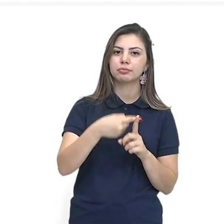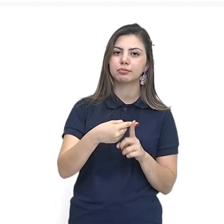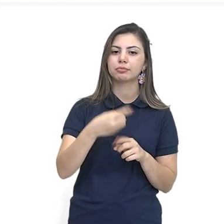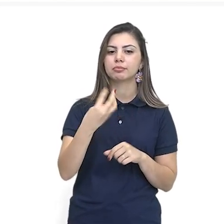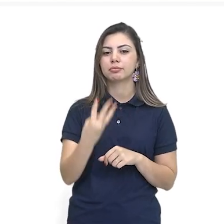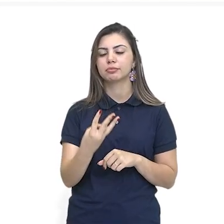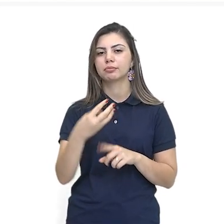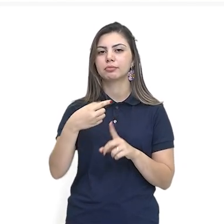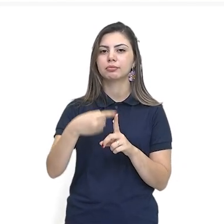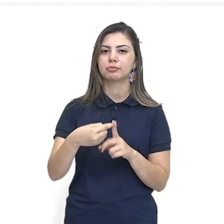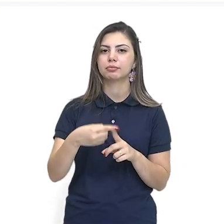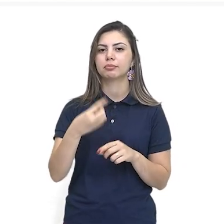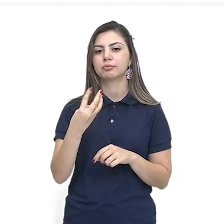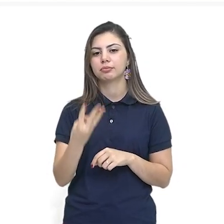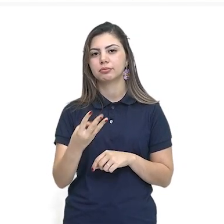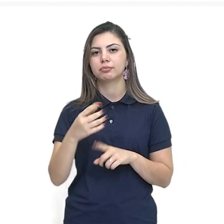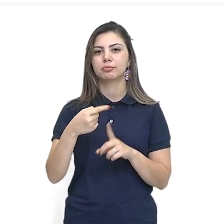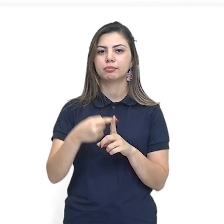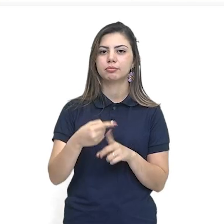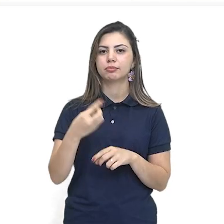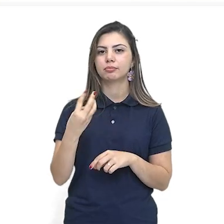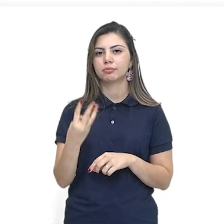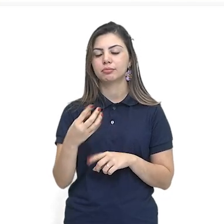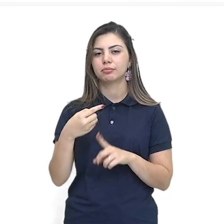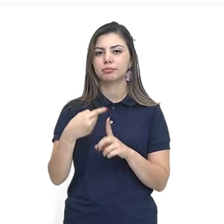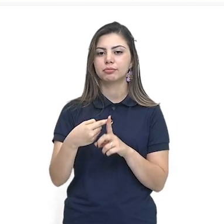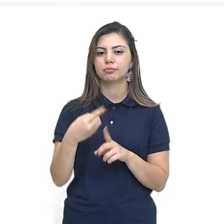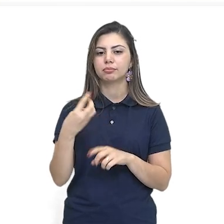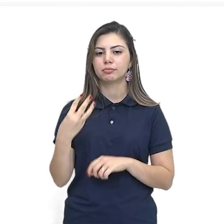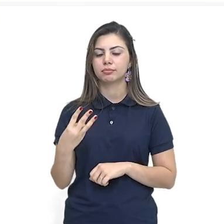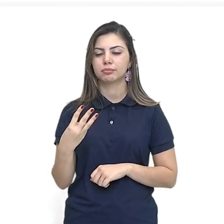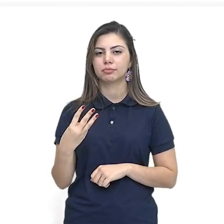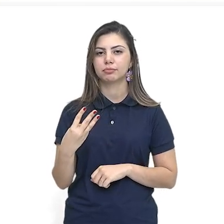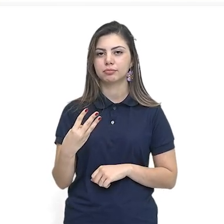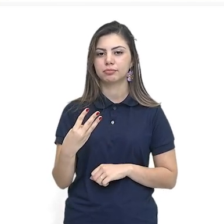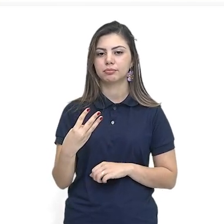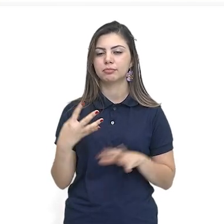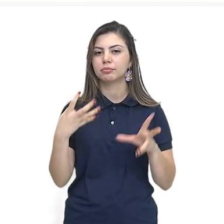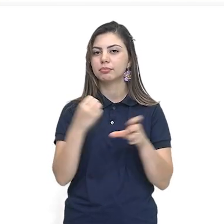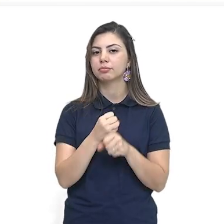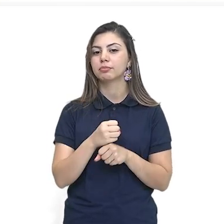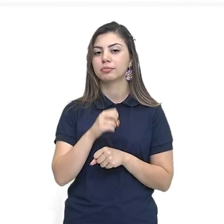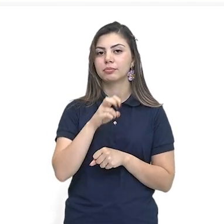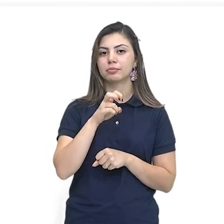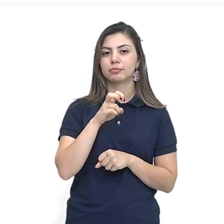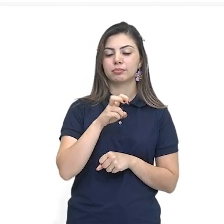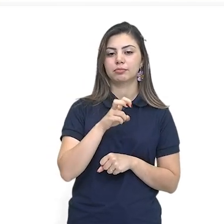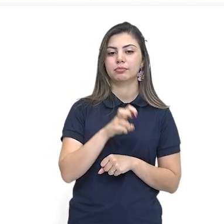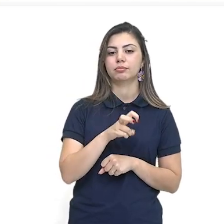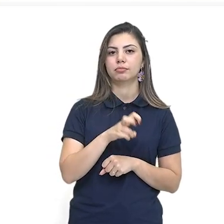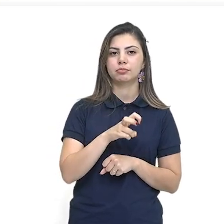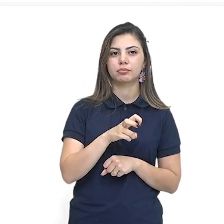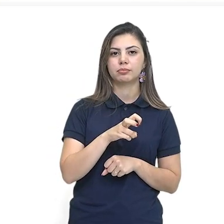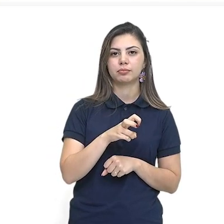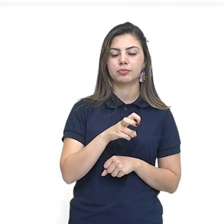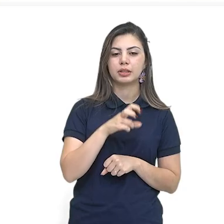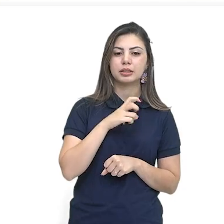3 mais 3 mais 3 mais